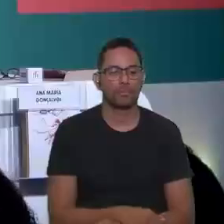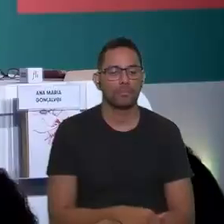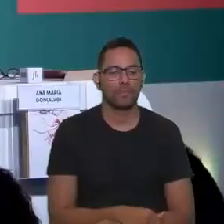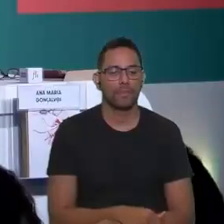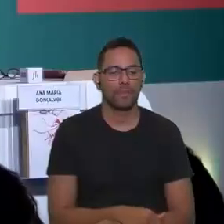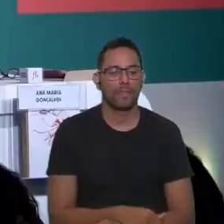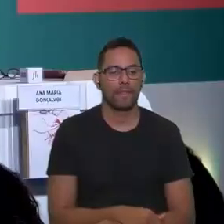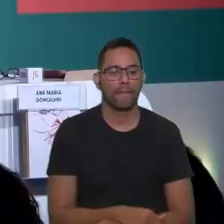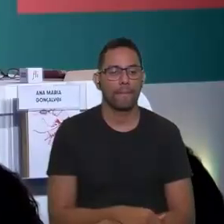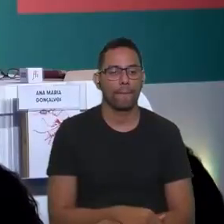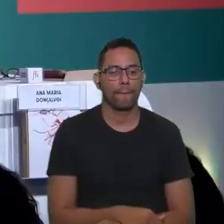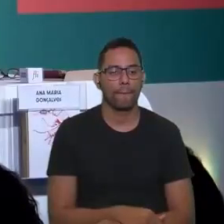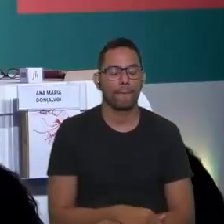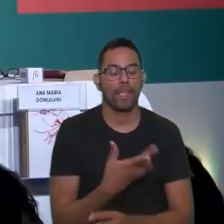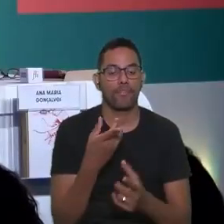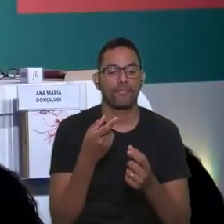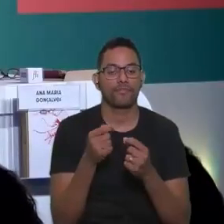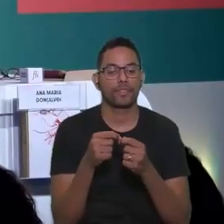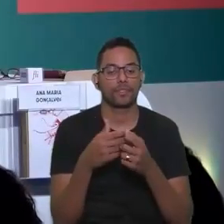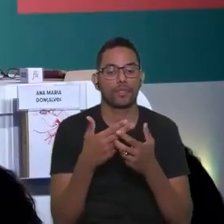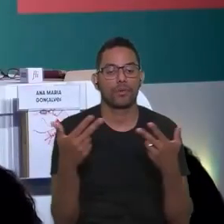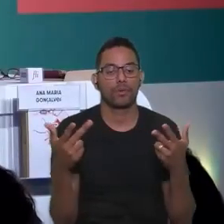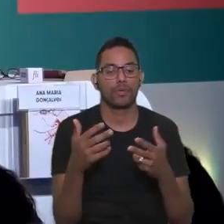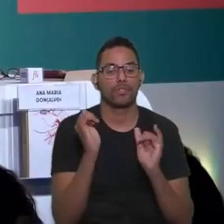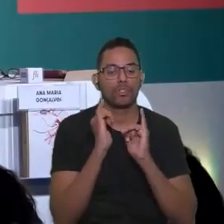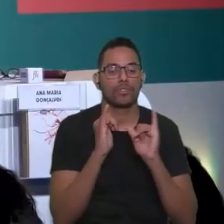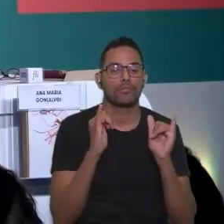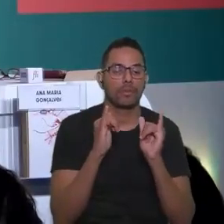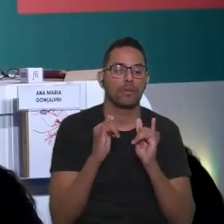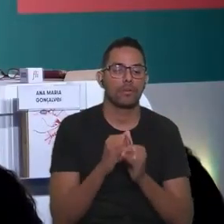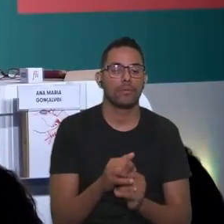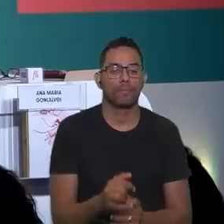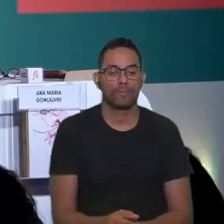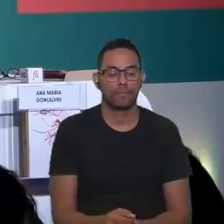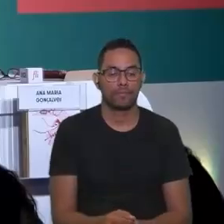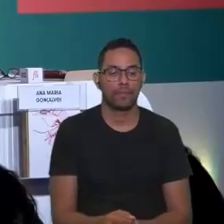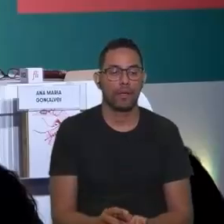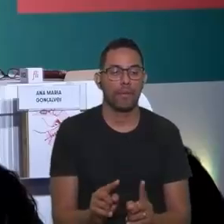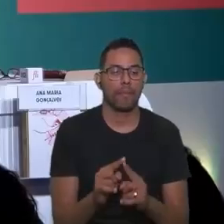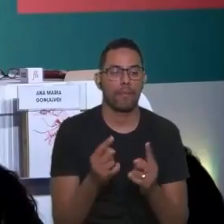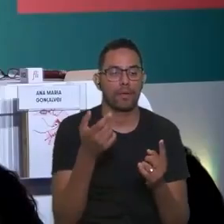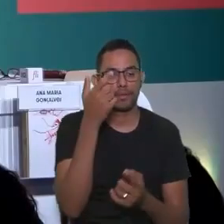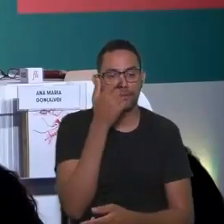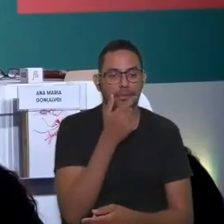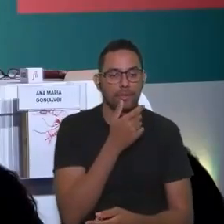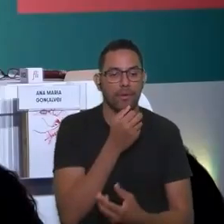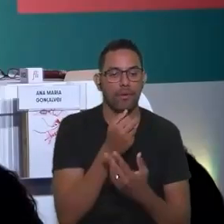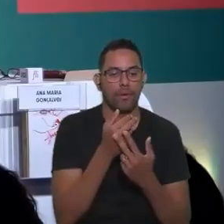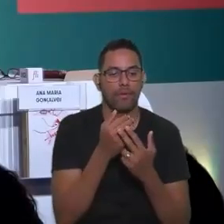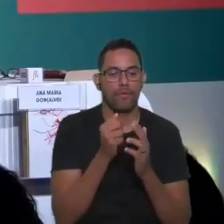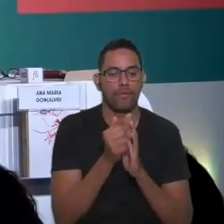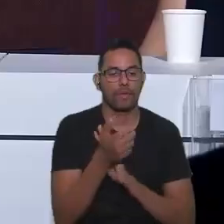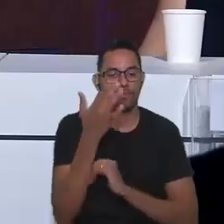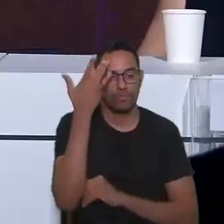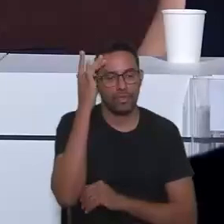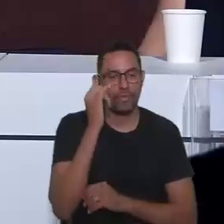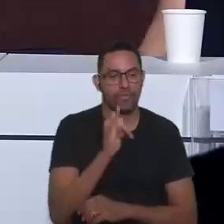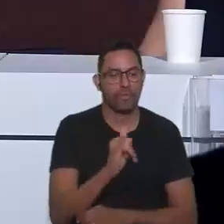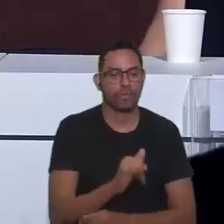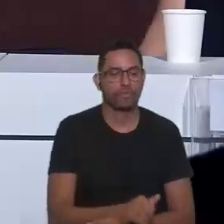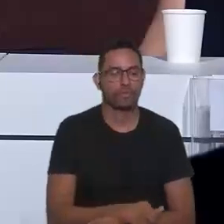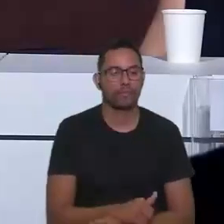Eu perco-me, eu quero fazer coisas e quero dizer coisas, mas eu muitas vezes não sei o que eu estou